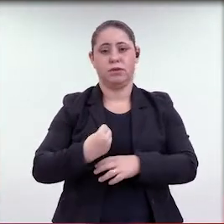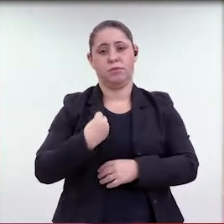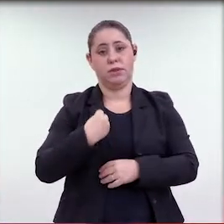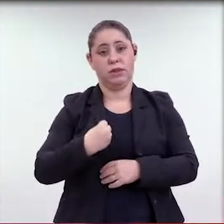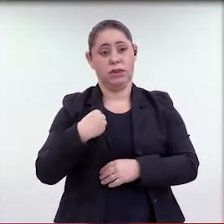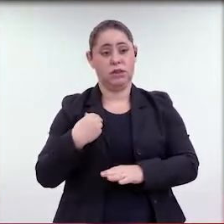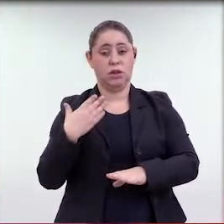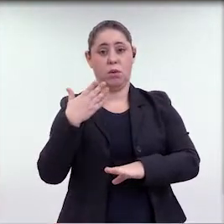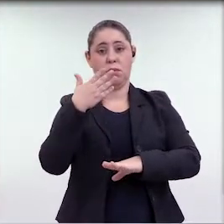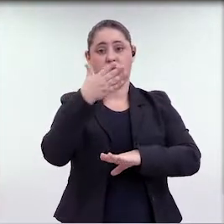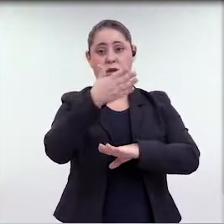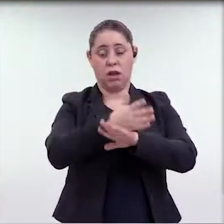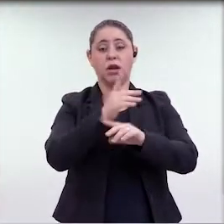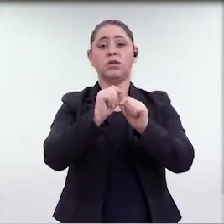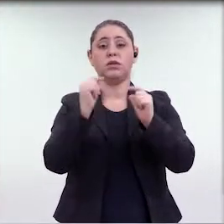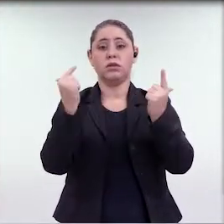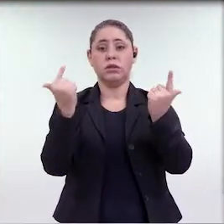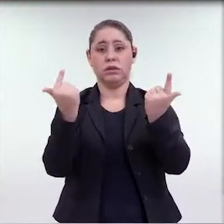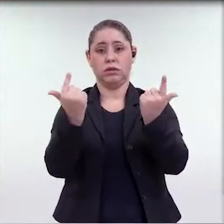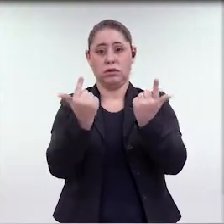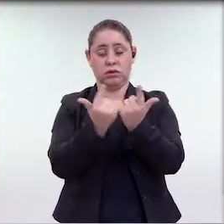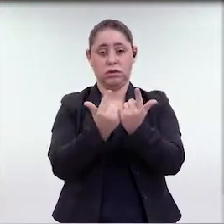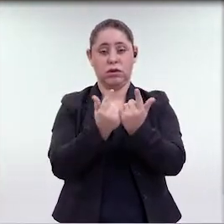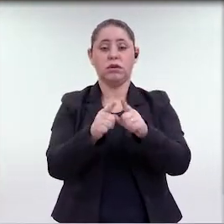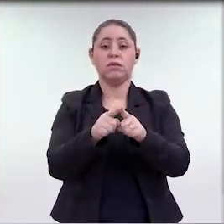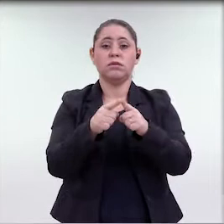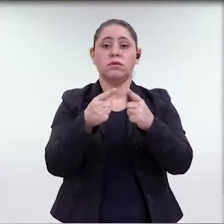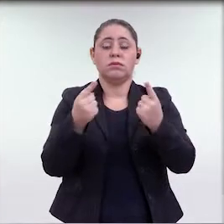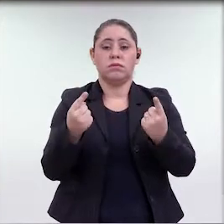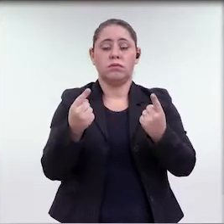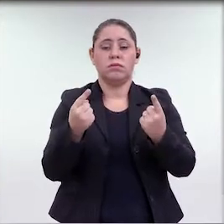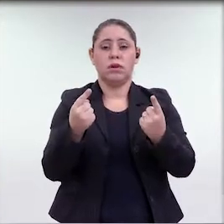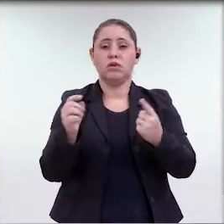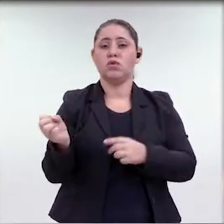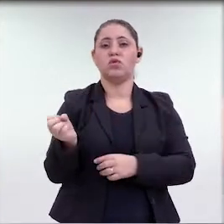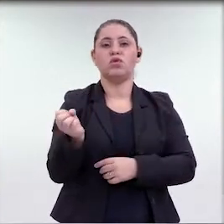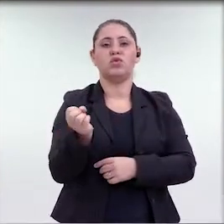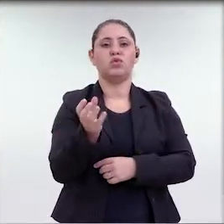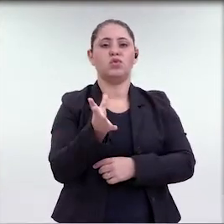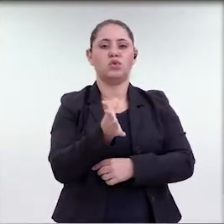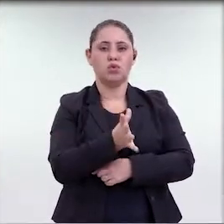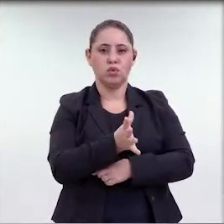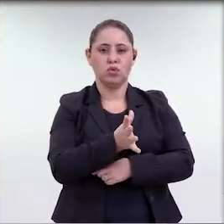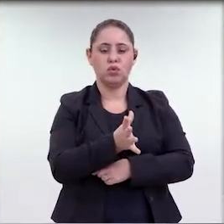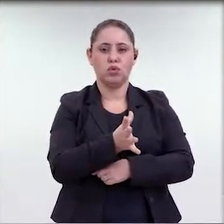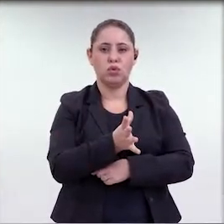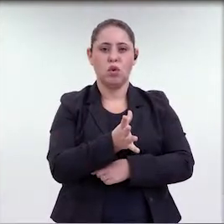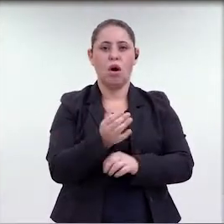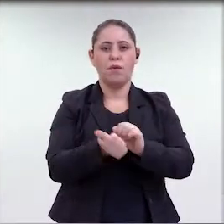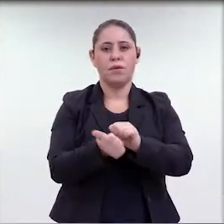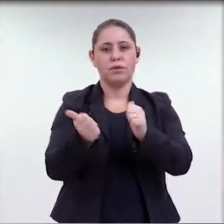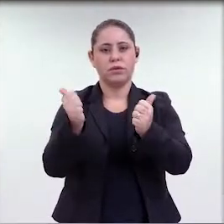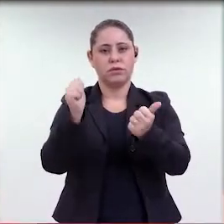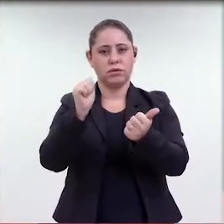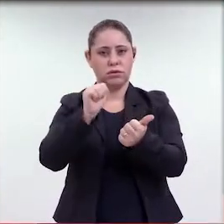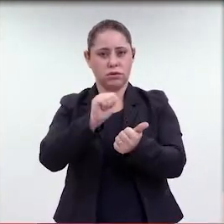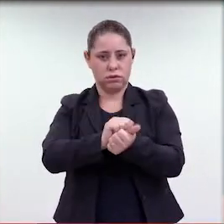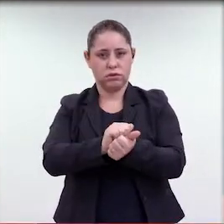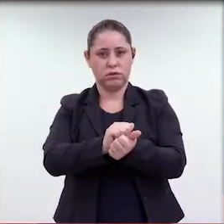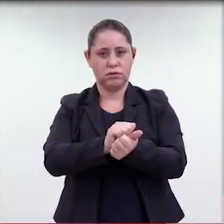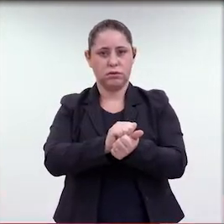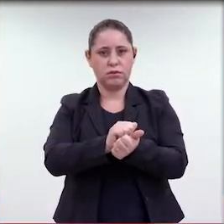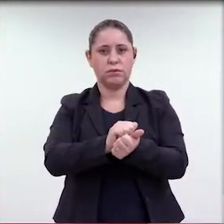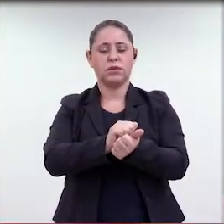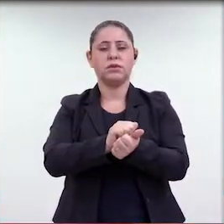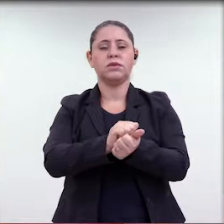nós estamos presencialmente na Assembleia Legislativa, mas, assim, são novas adaptações